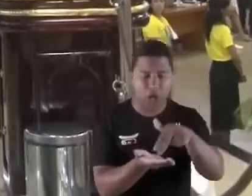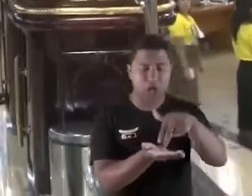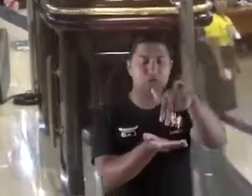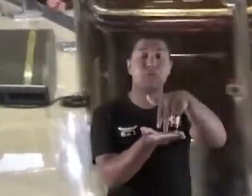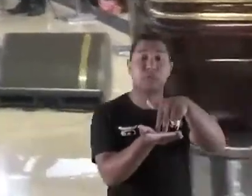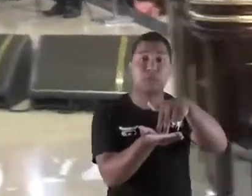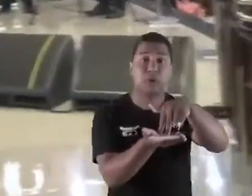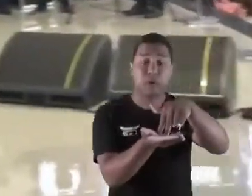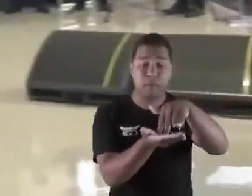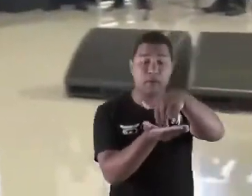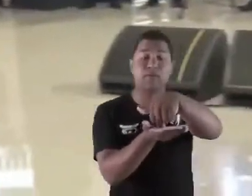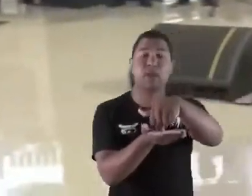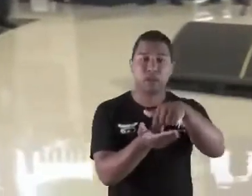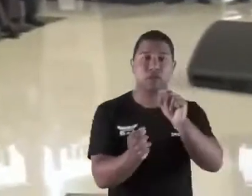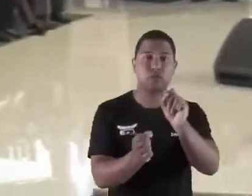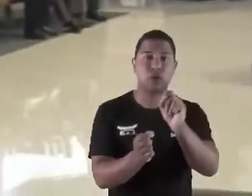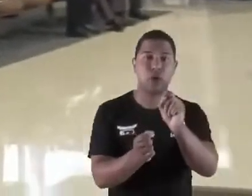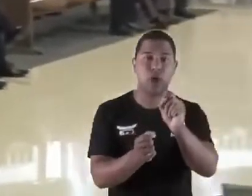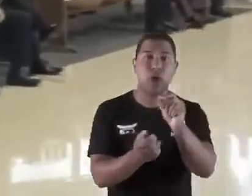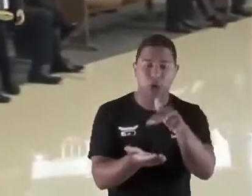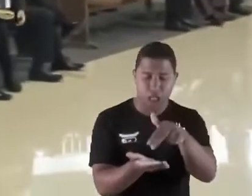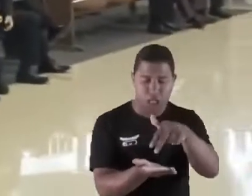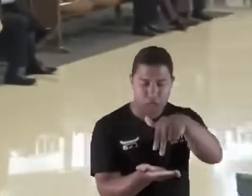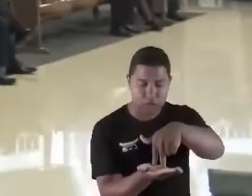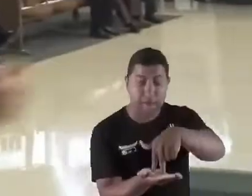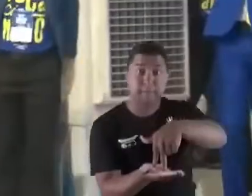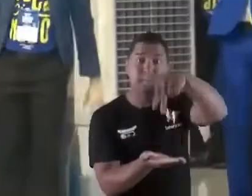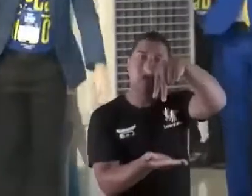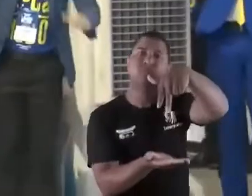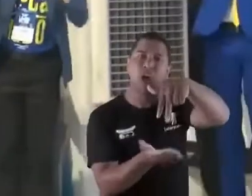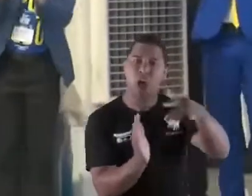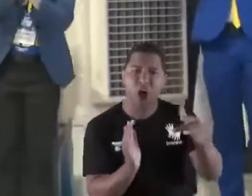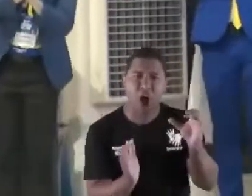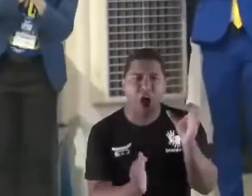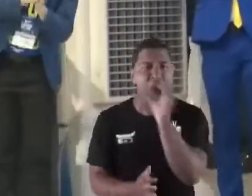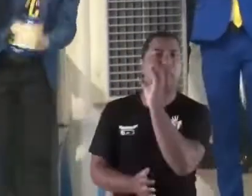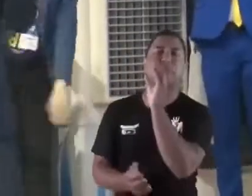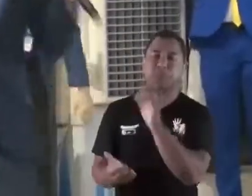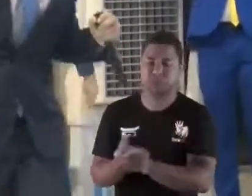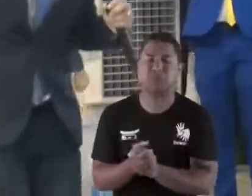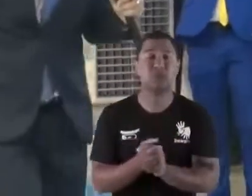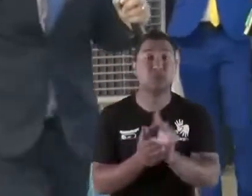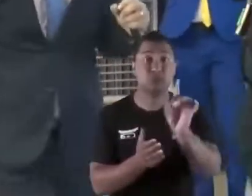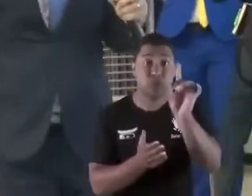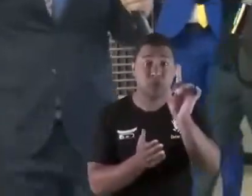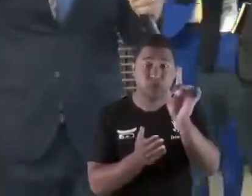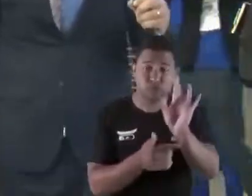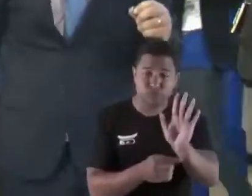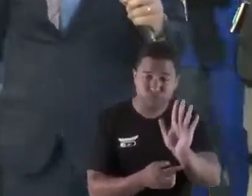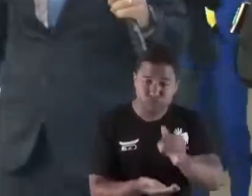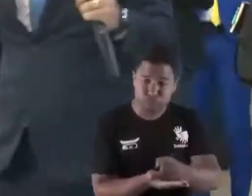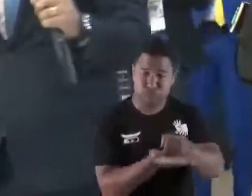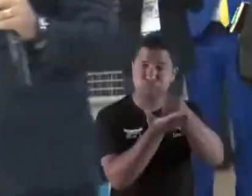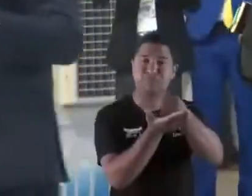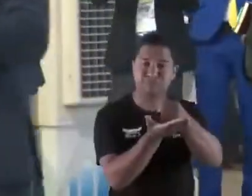levanta transformado, levanta vocacionado, levanta mudado.